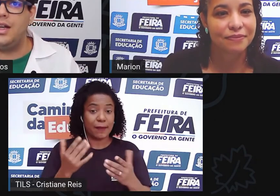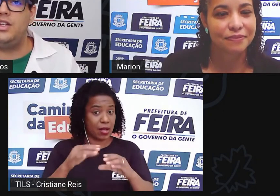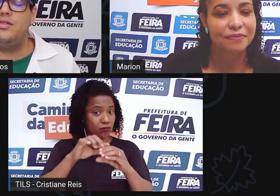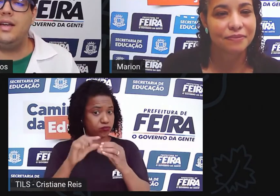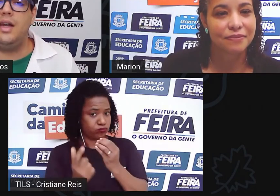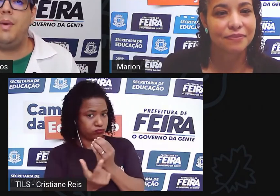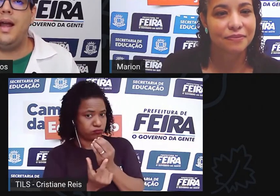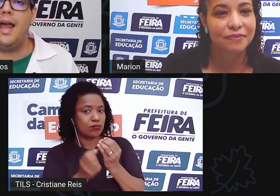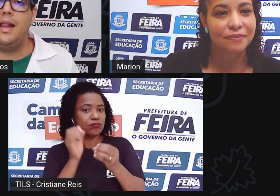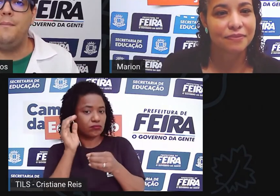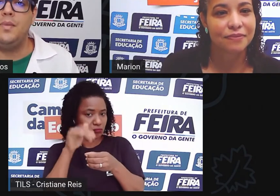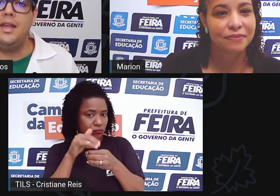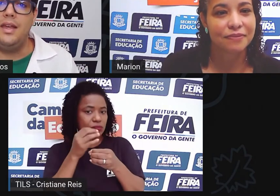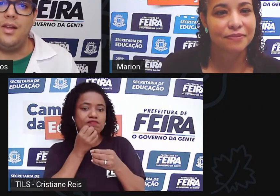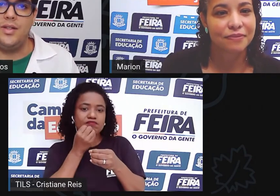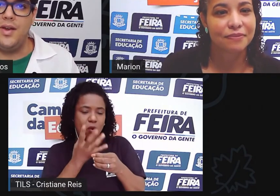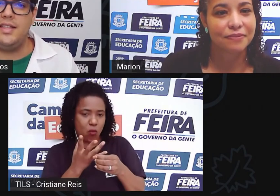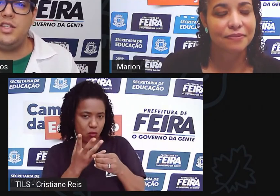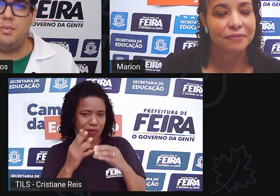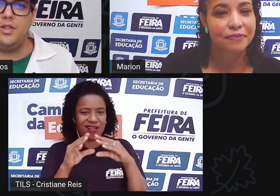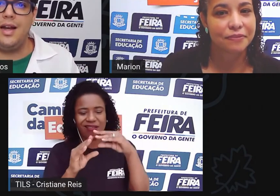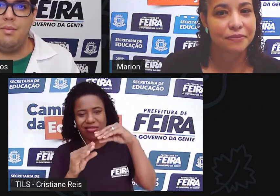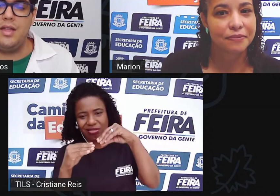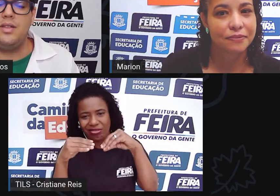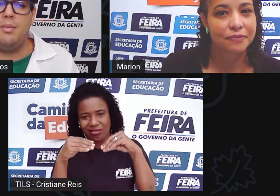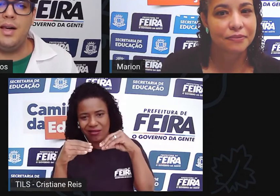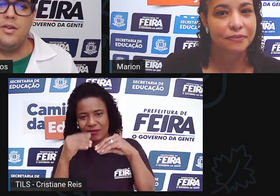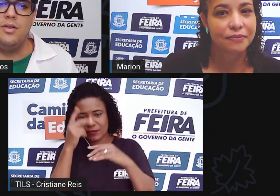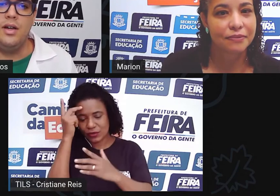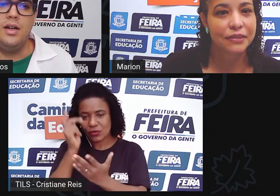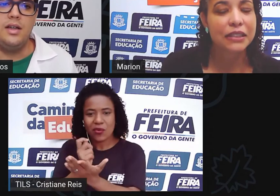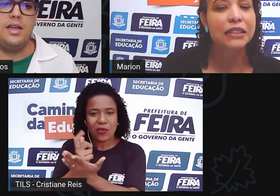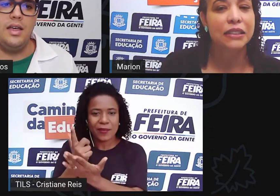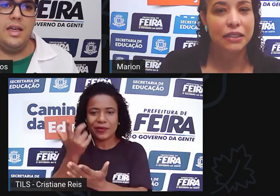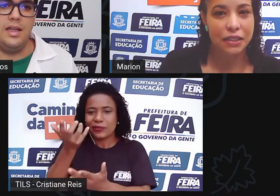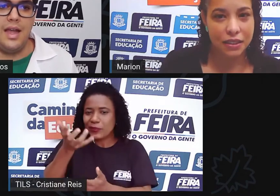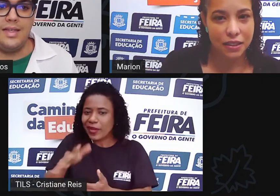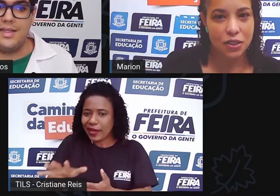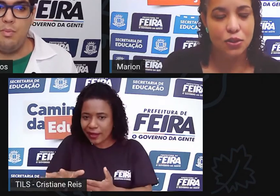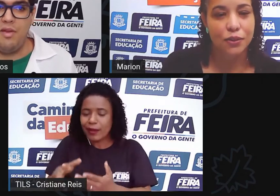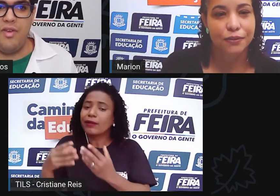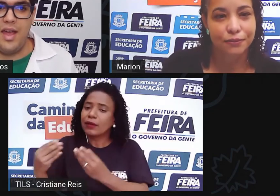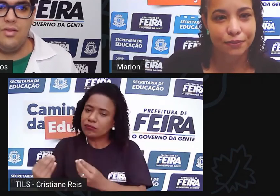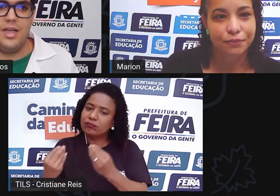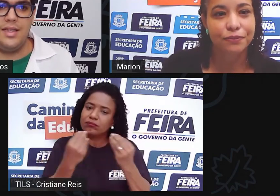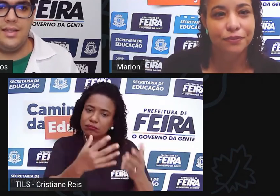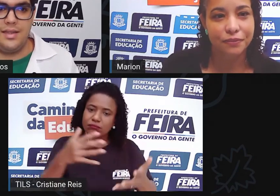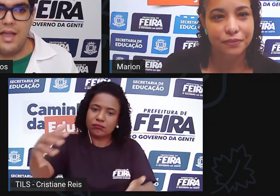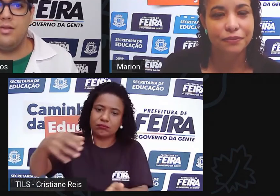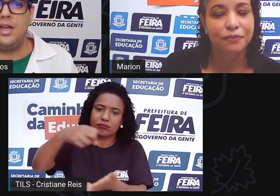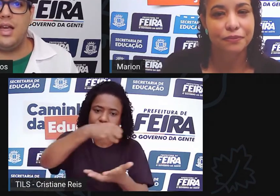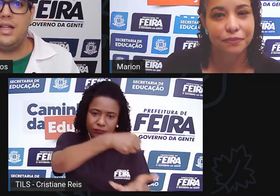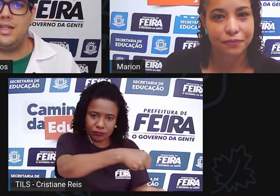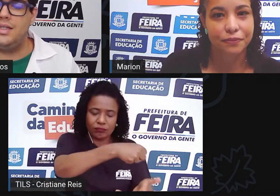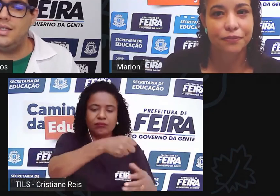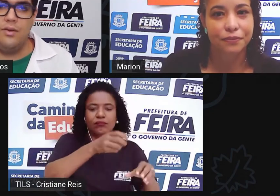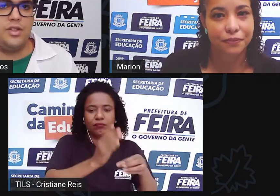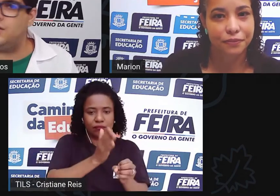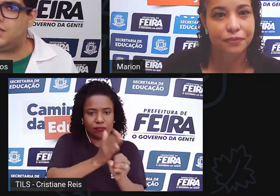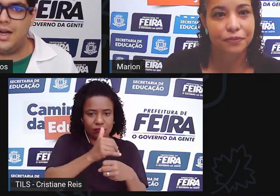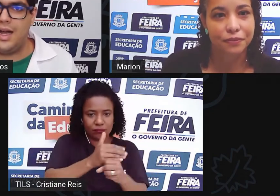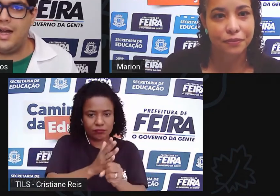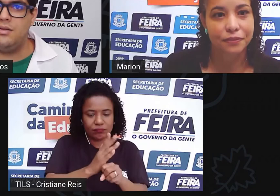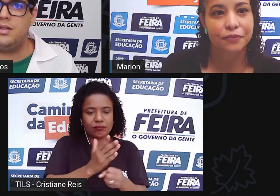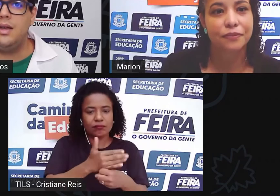O cliente não vai querer pegar ela. Então, são esses tipos de alimentos, né, Marion? Que eles são perfeitos, eles têm nutrientes, eles não